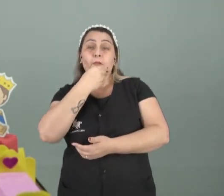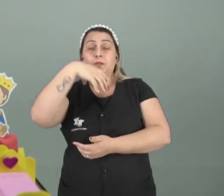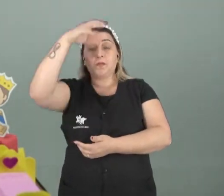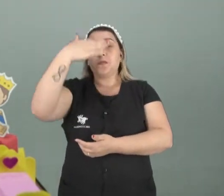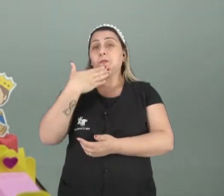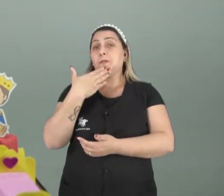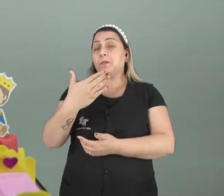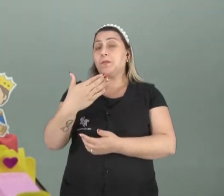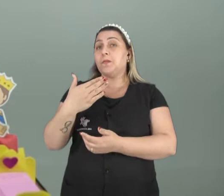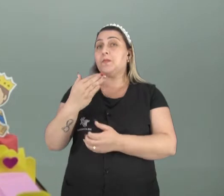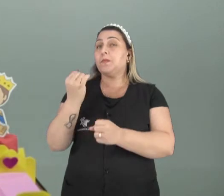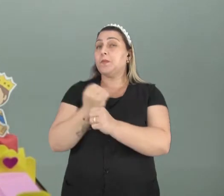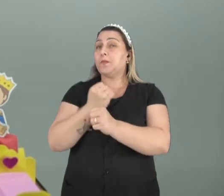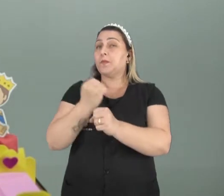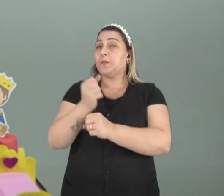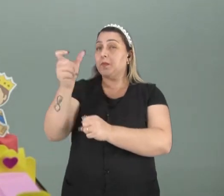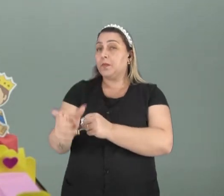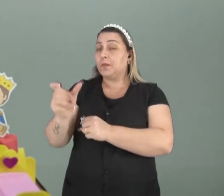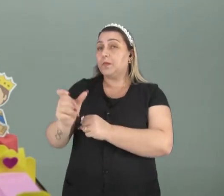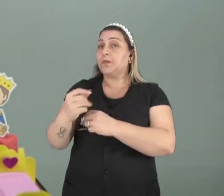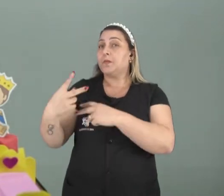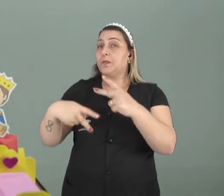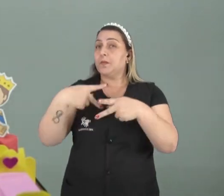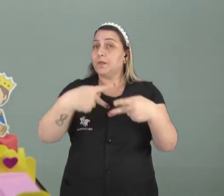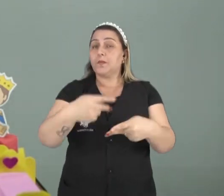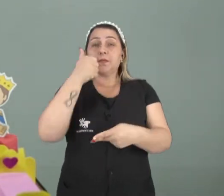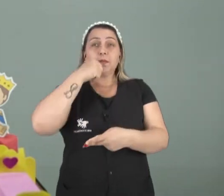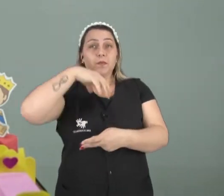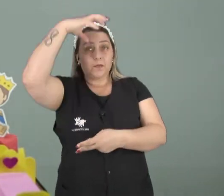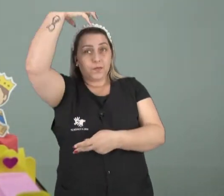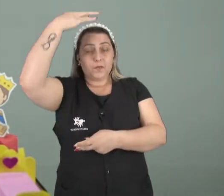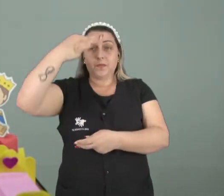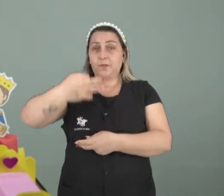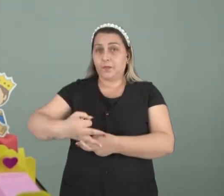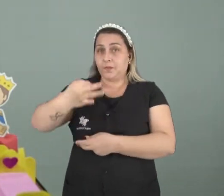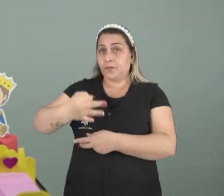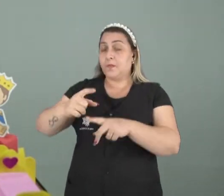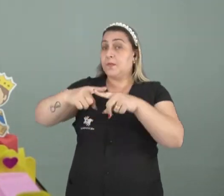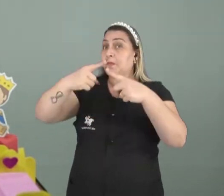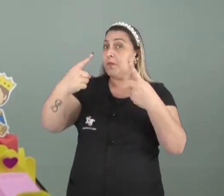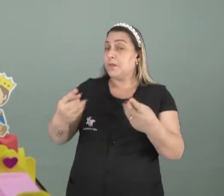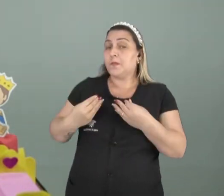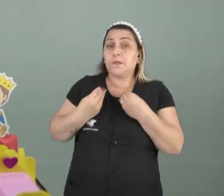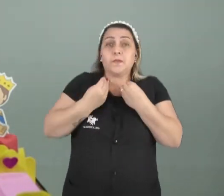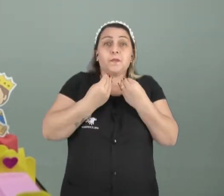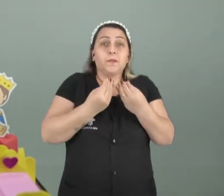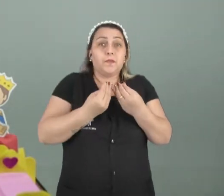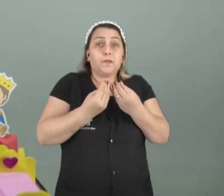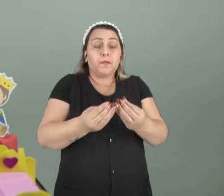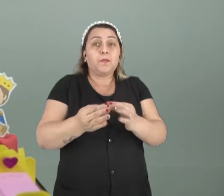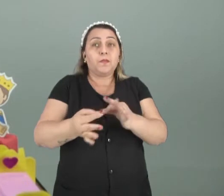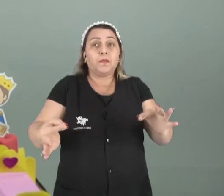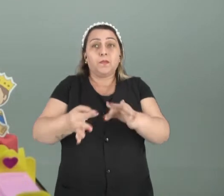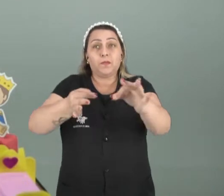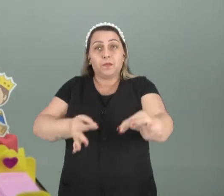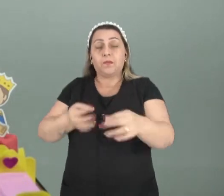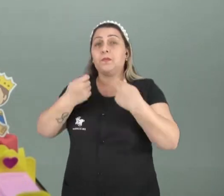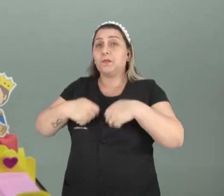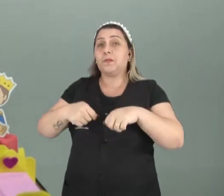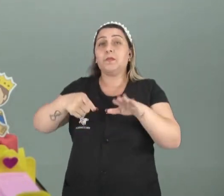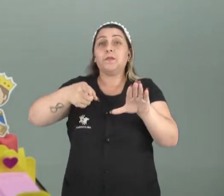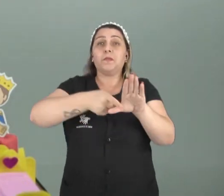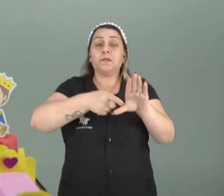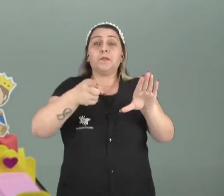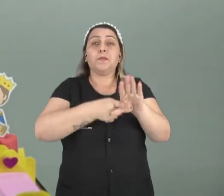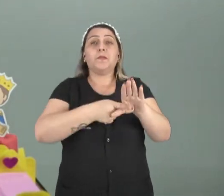que fizesse uma cama para ele presentear a rainha, certo? Porém, quando ele deu as medidas necessárias do seu pé,